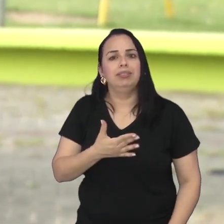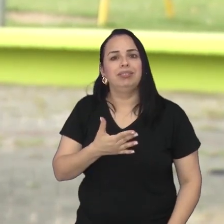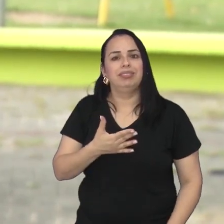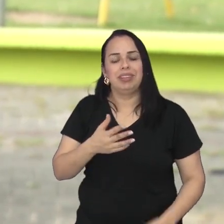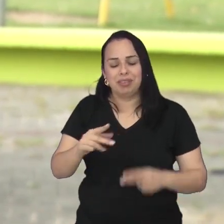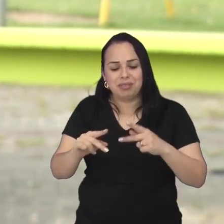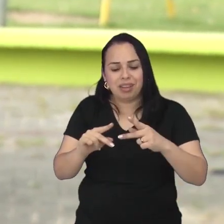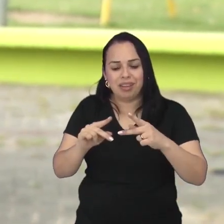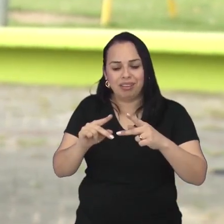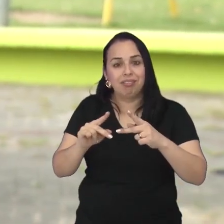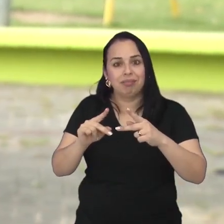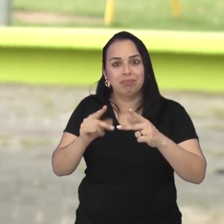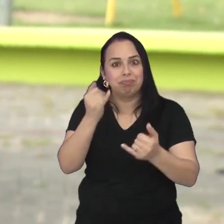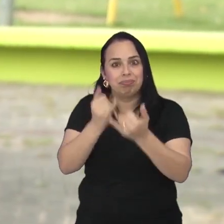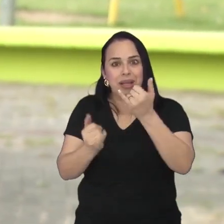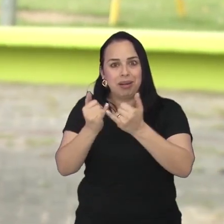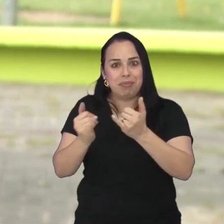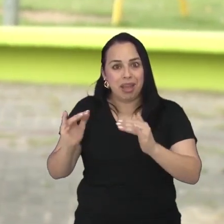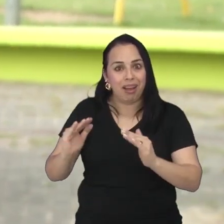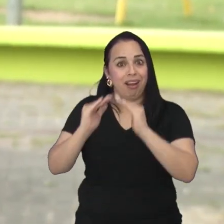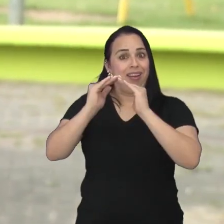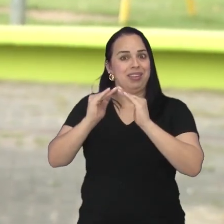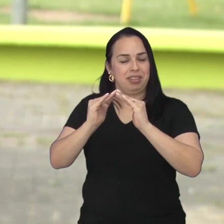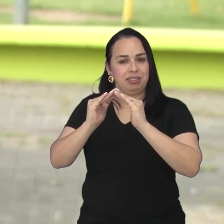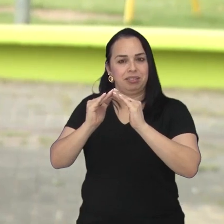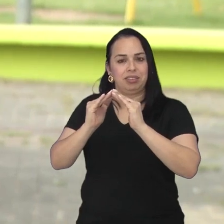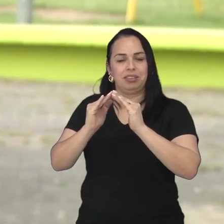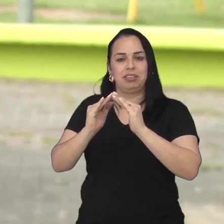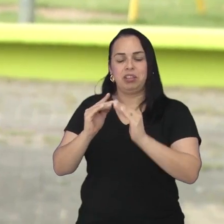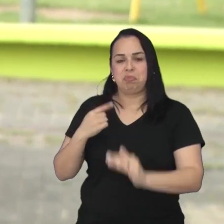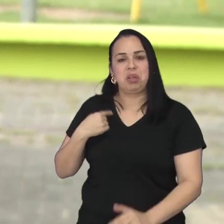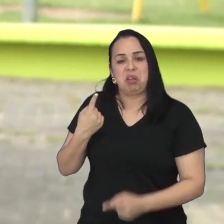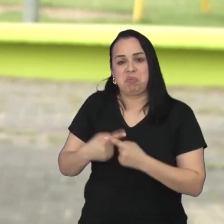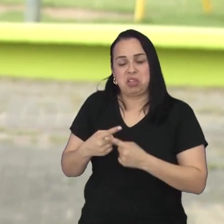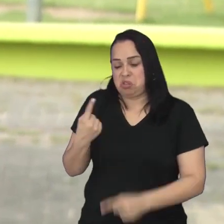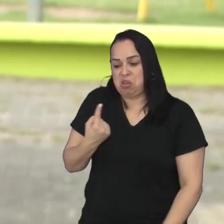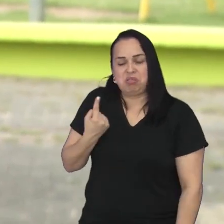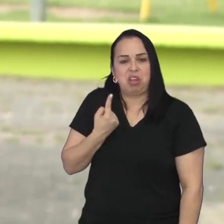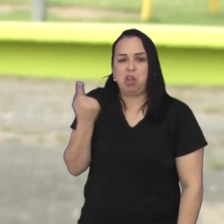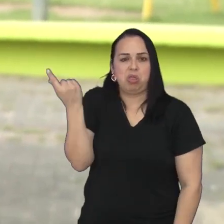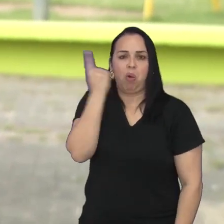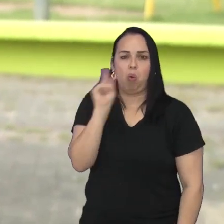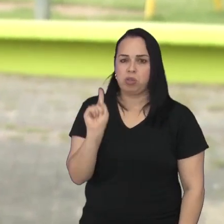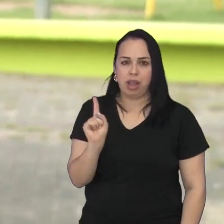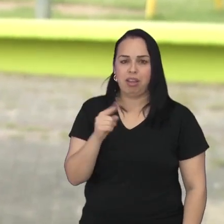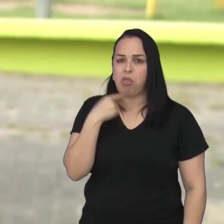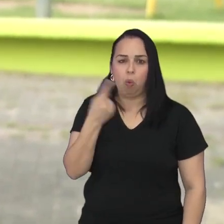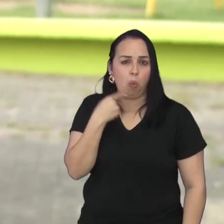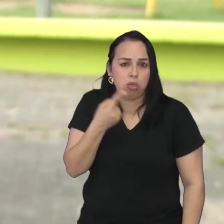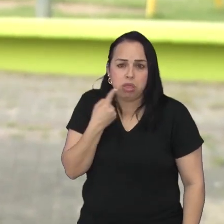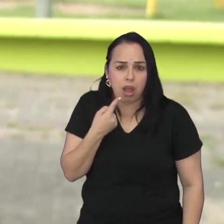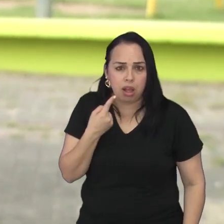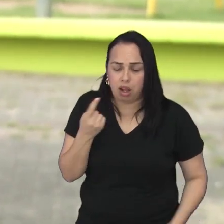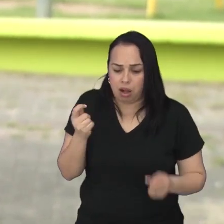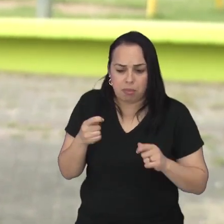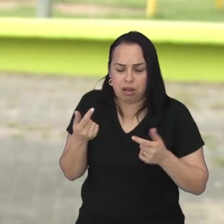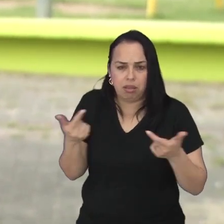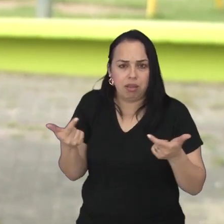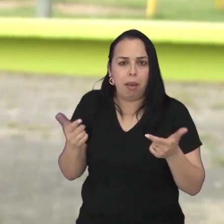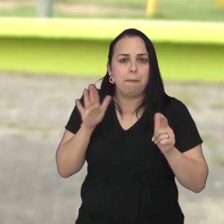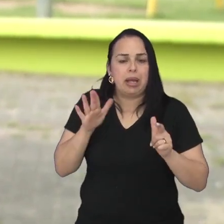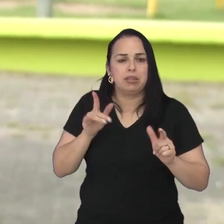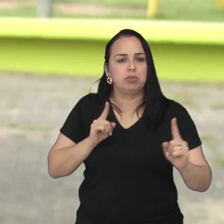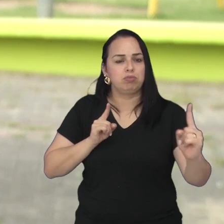José dos Campos é a nossa casa. Então, se nós nos unirmos, porque uma andorinha só ela não vai fazer verão. Então, se a população se unir,